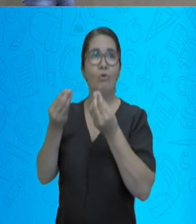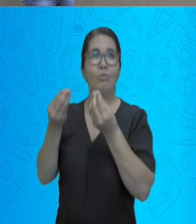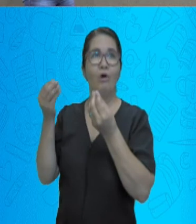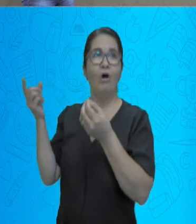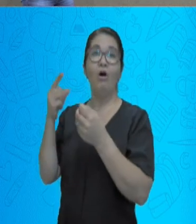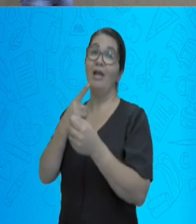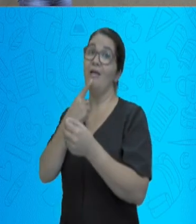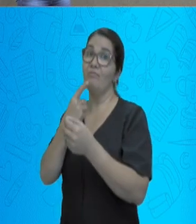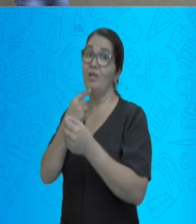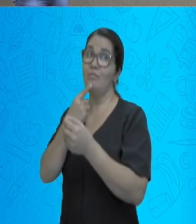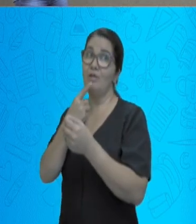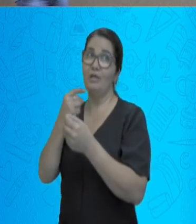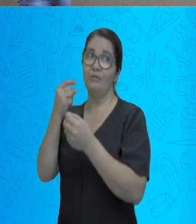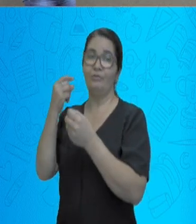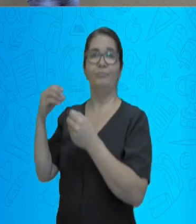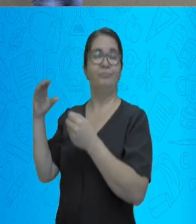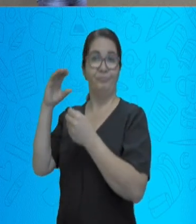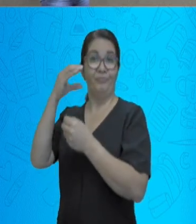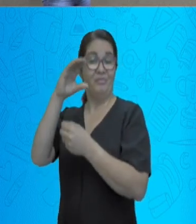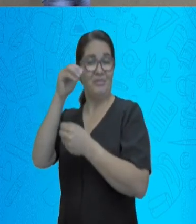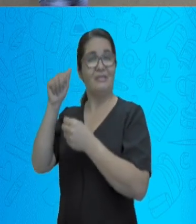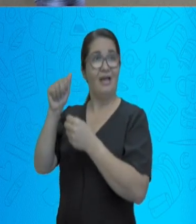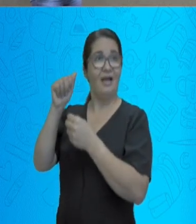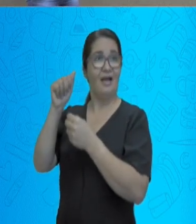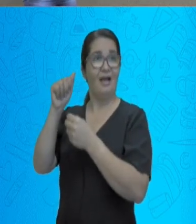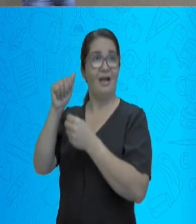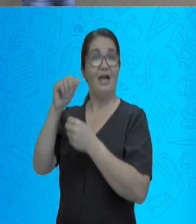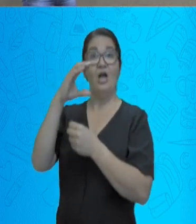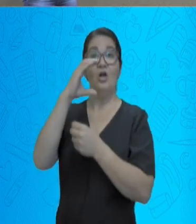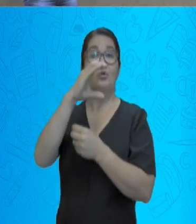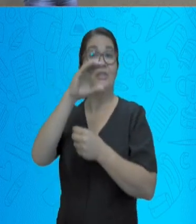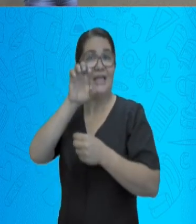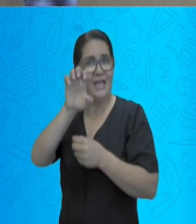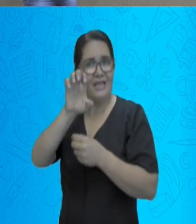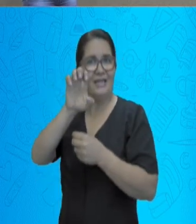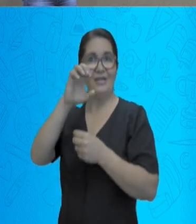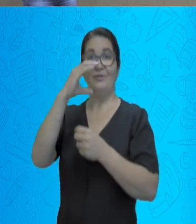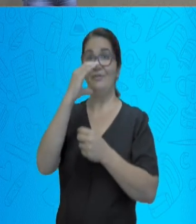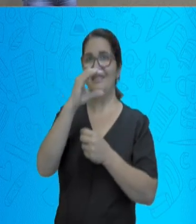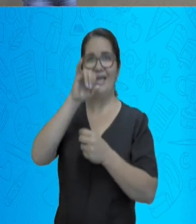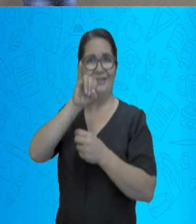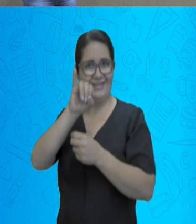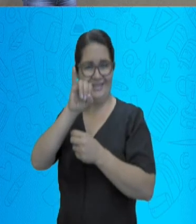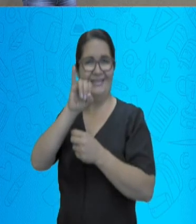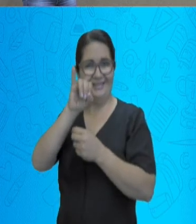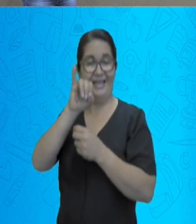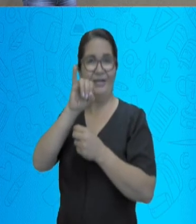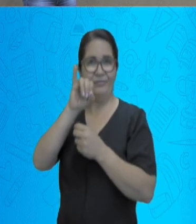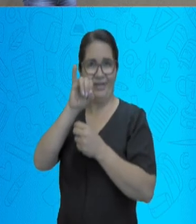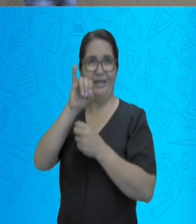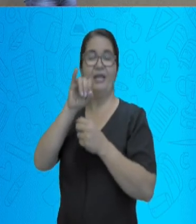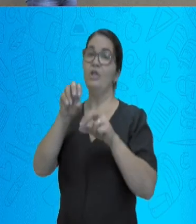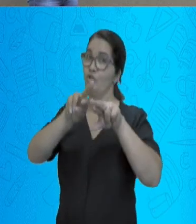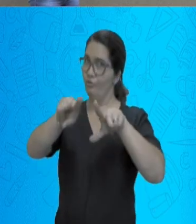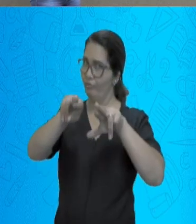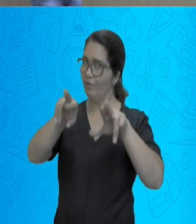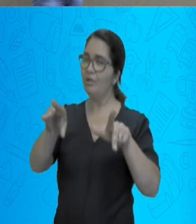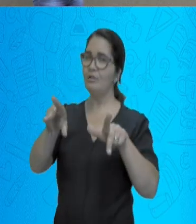as vogais. Ó, o sa, o sé e o si já fazem o som do cedilha, então não